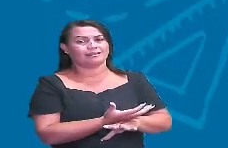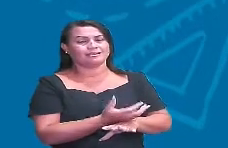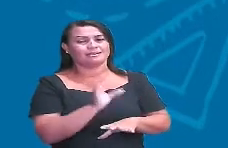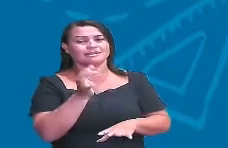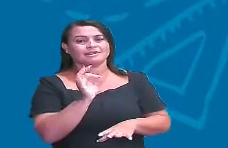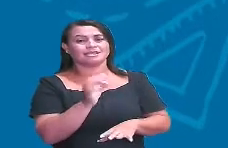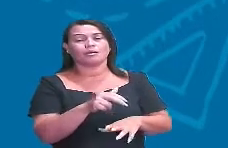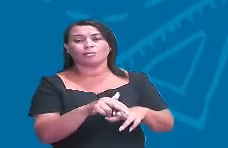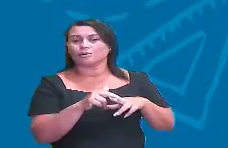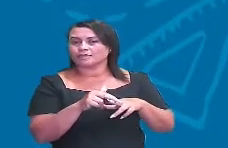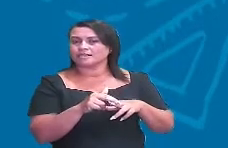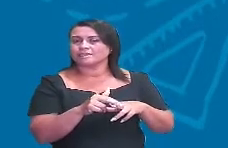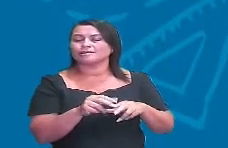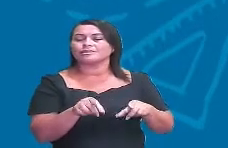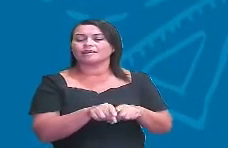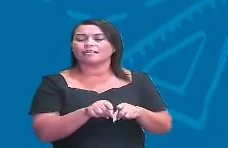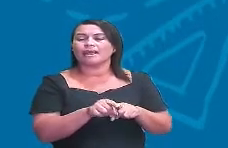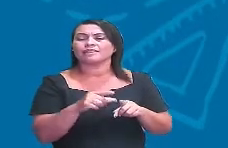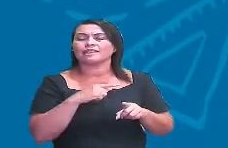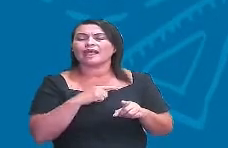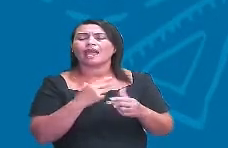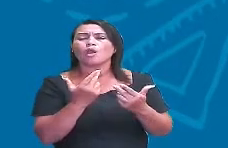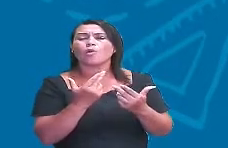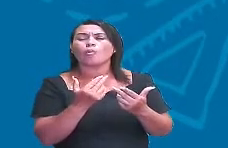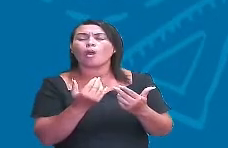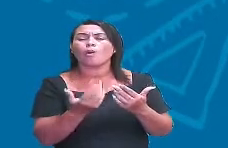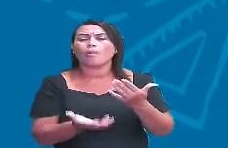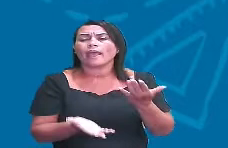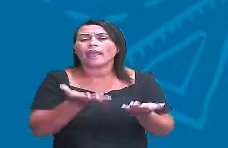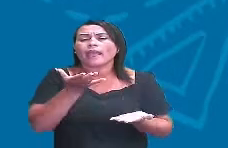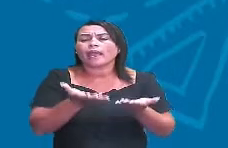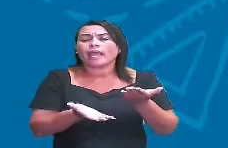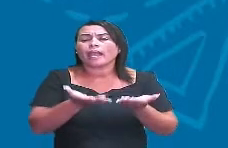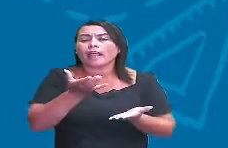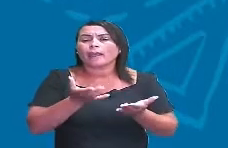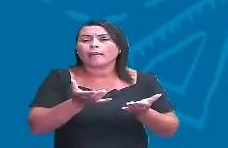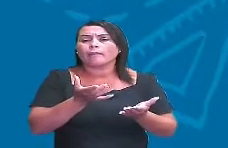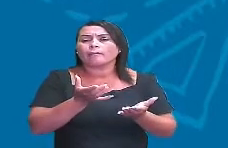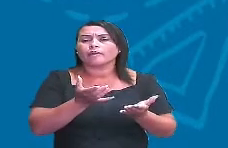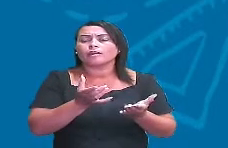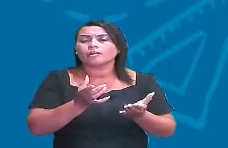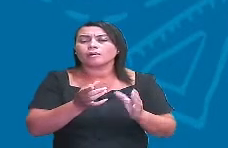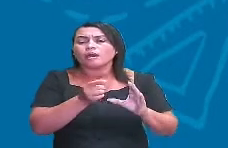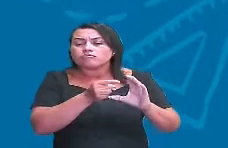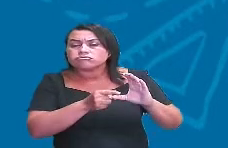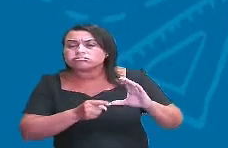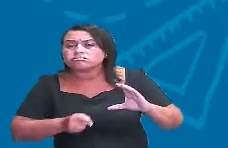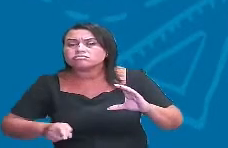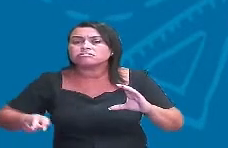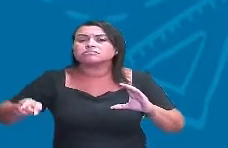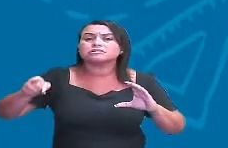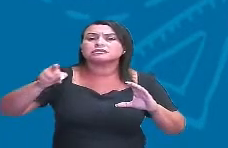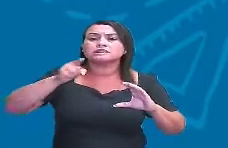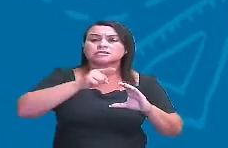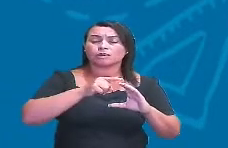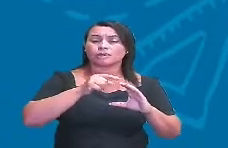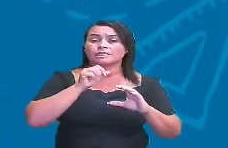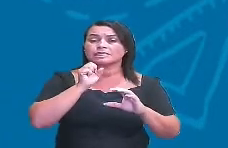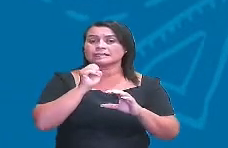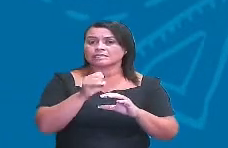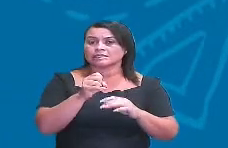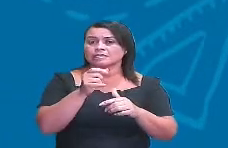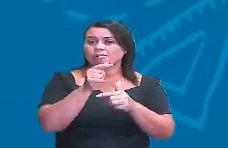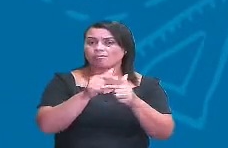tá certo? Então observem que é um ciclo que está em equilíbrio. Então quando a gente prejudica uma determinada parte dessa